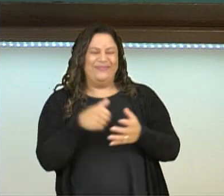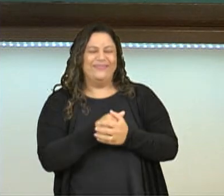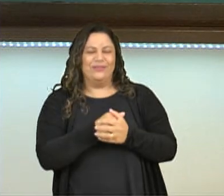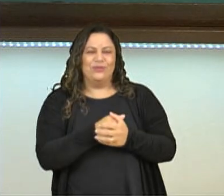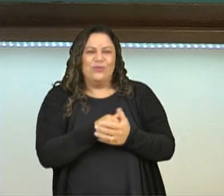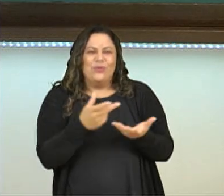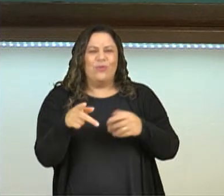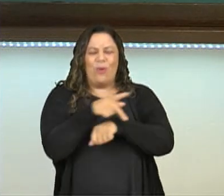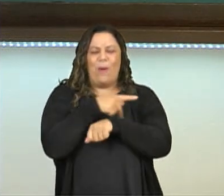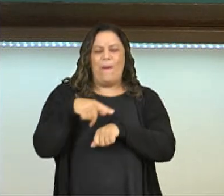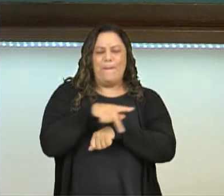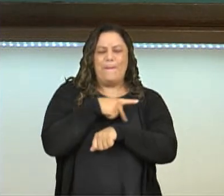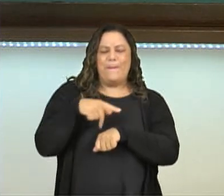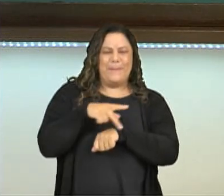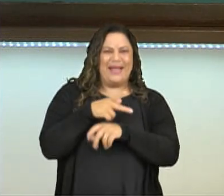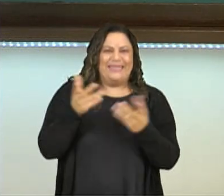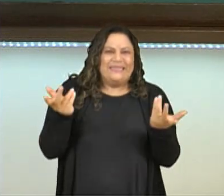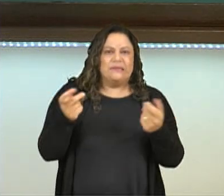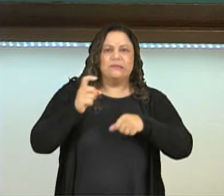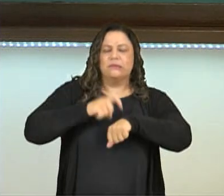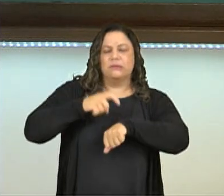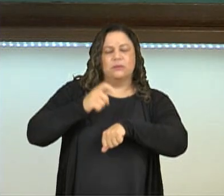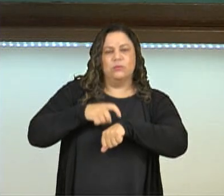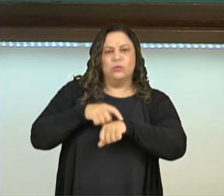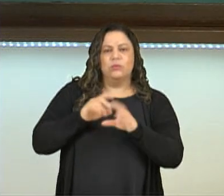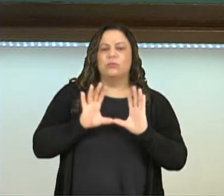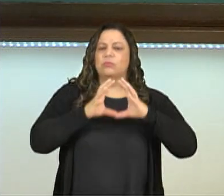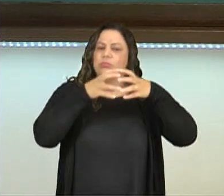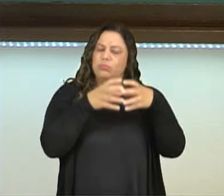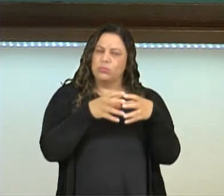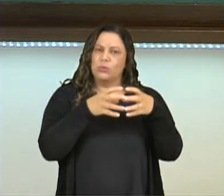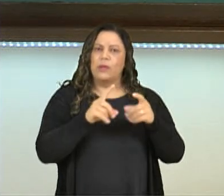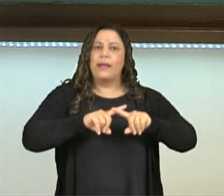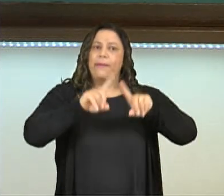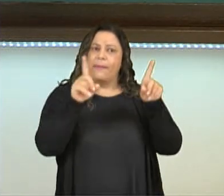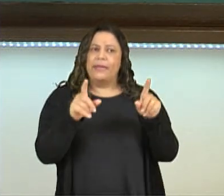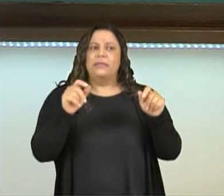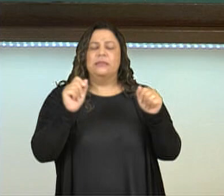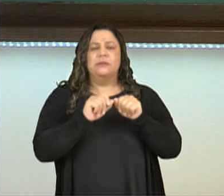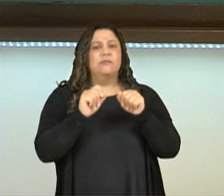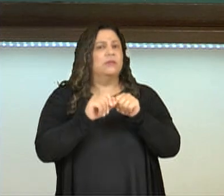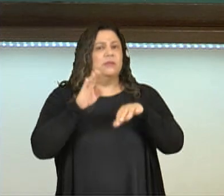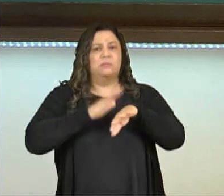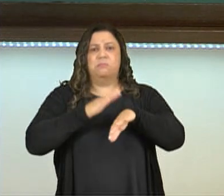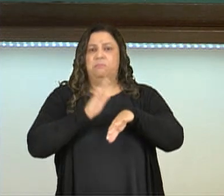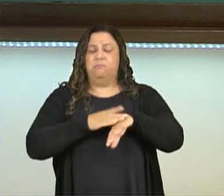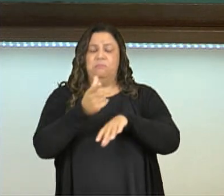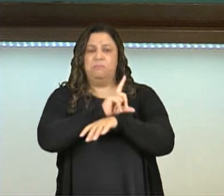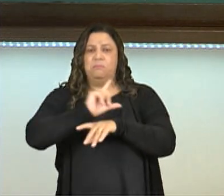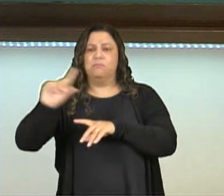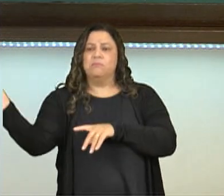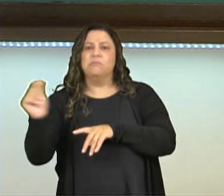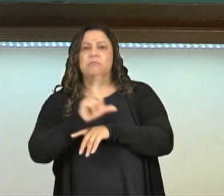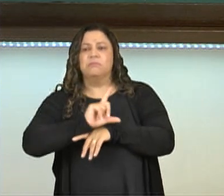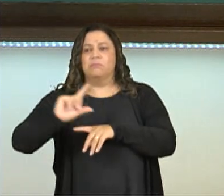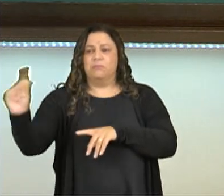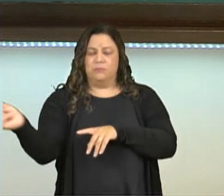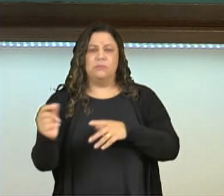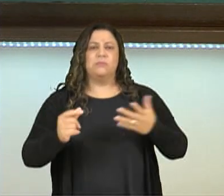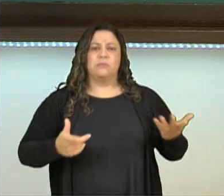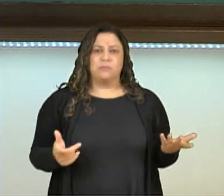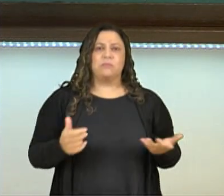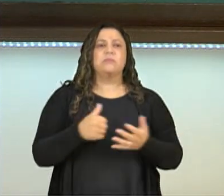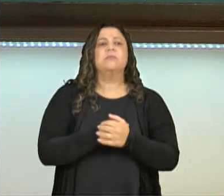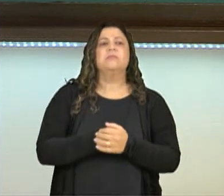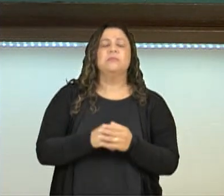encaixou mais neste momento de bloco econômico, fazendo com que ele quisesse sair. E este movimento